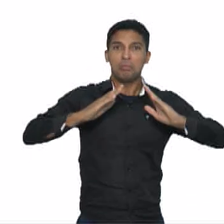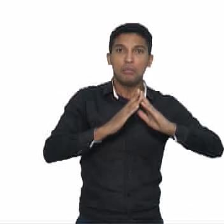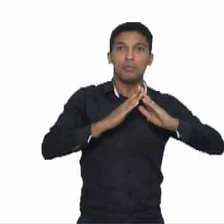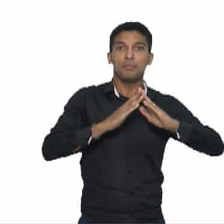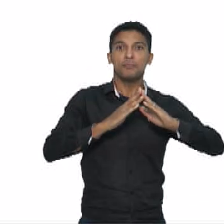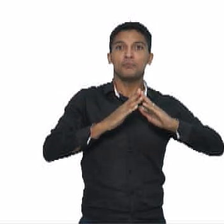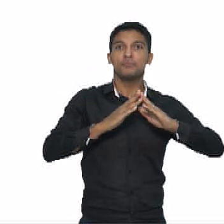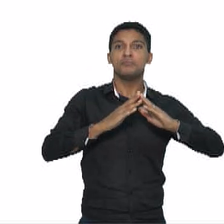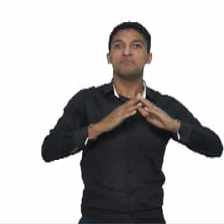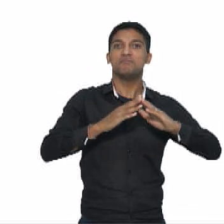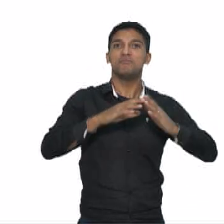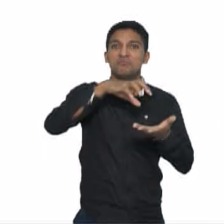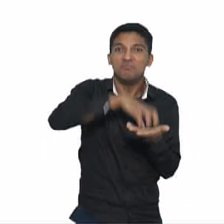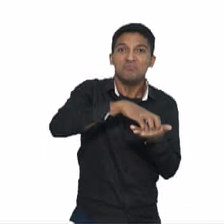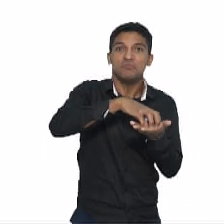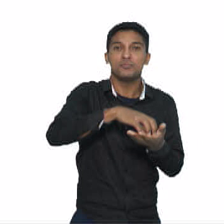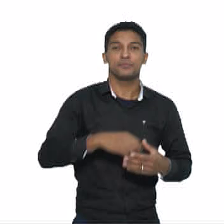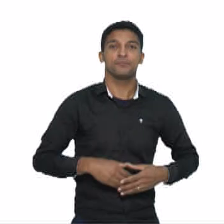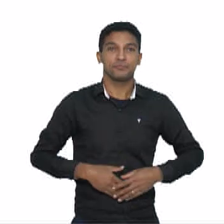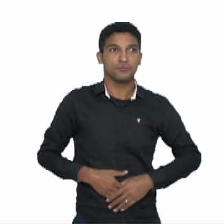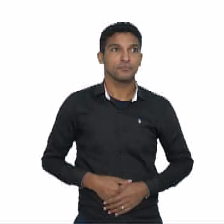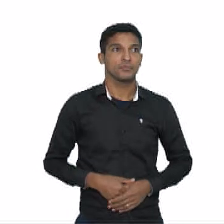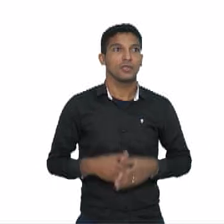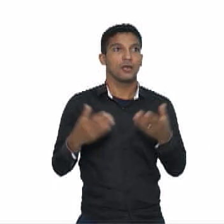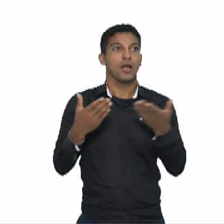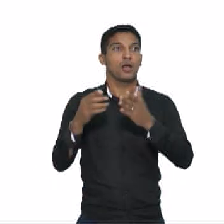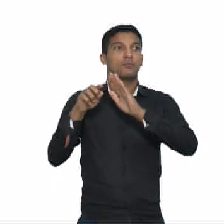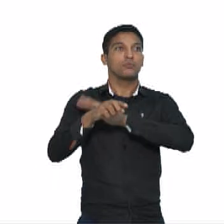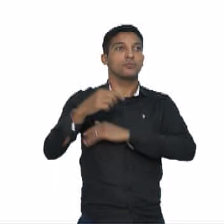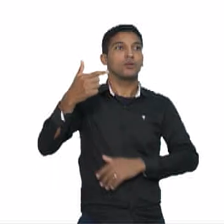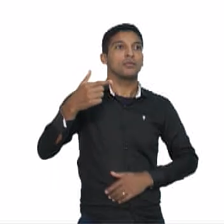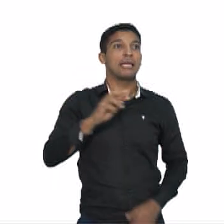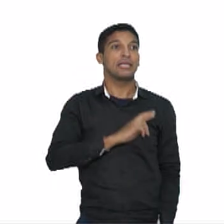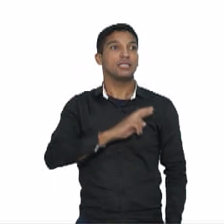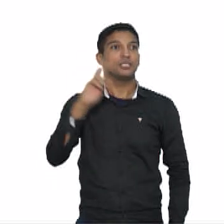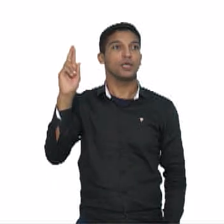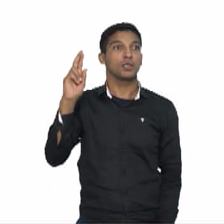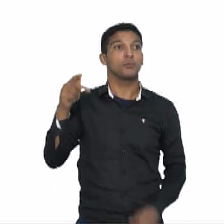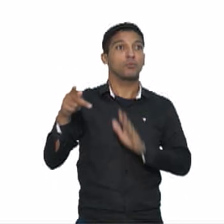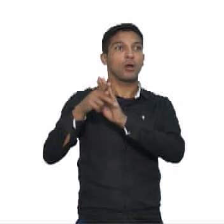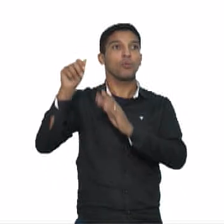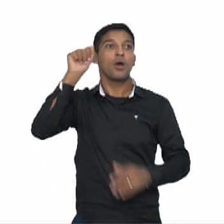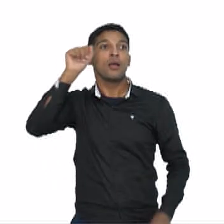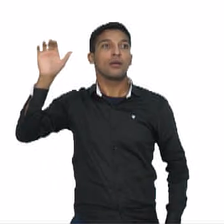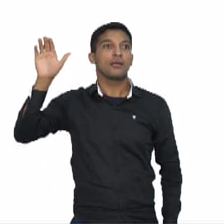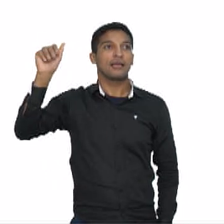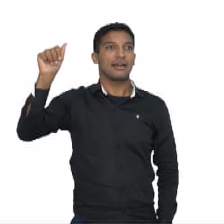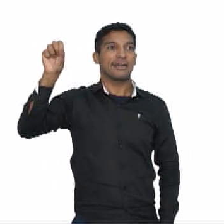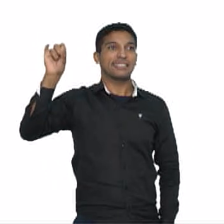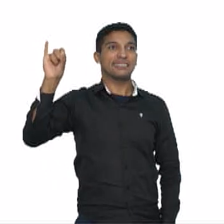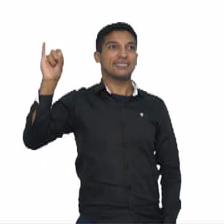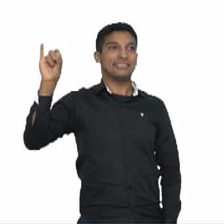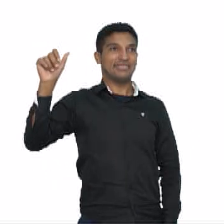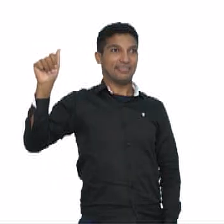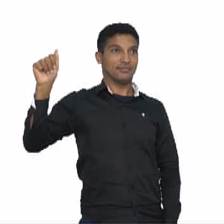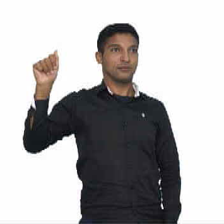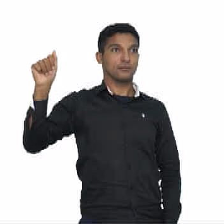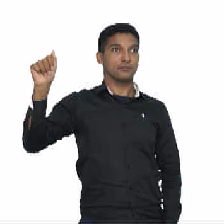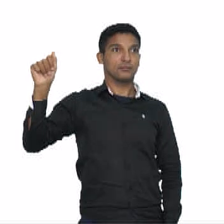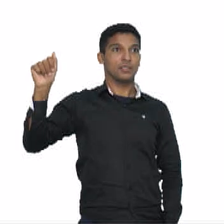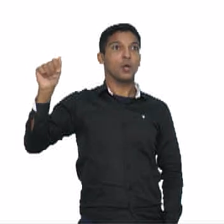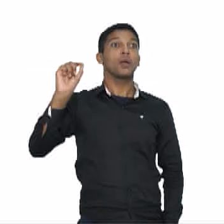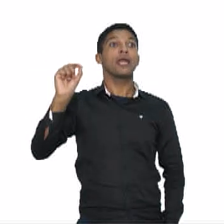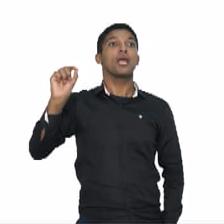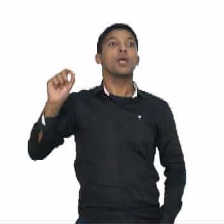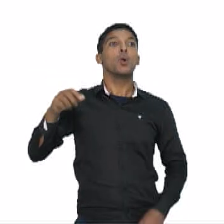agrícola. Hoje reduzida às zonas ribeirinhas, irrigáveis. Constitui uma